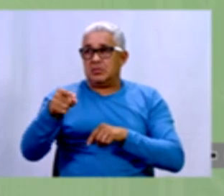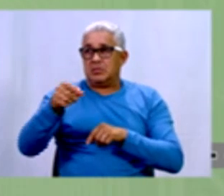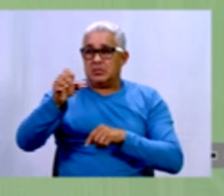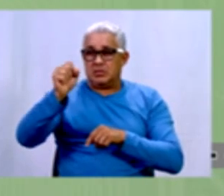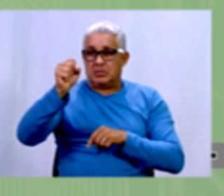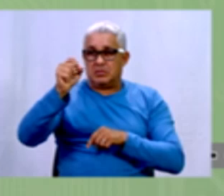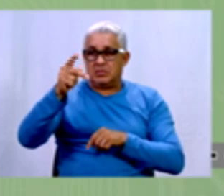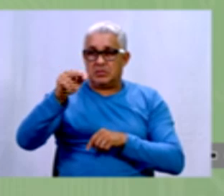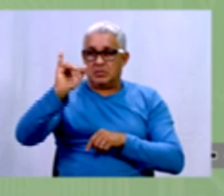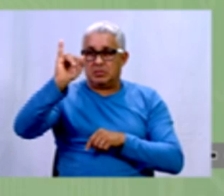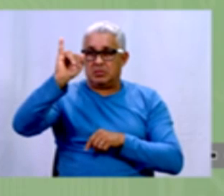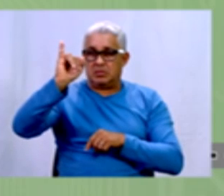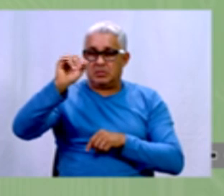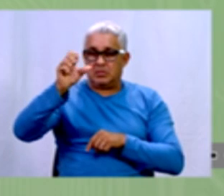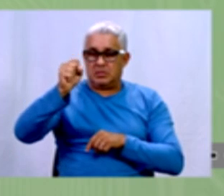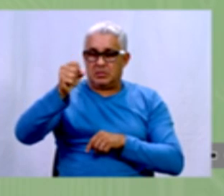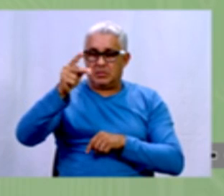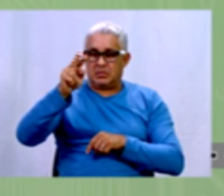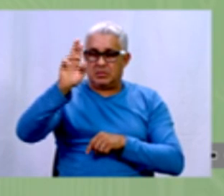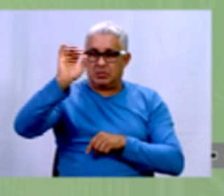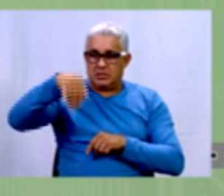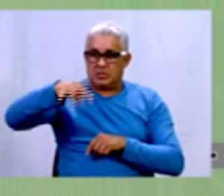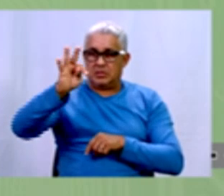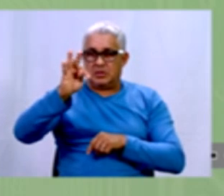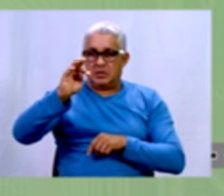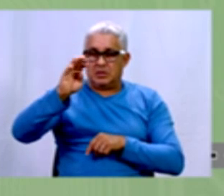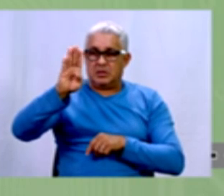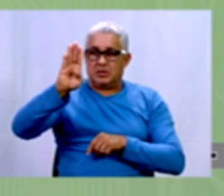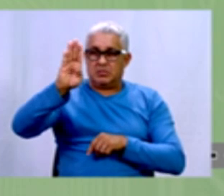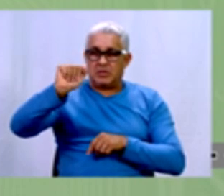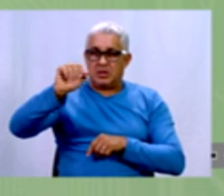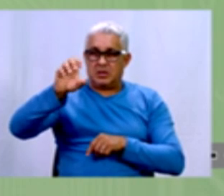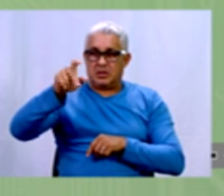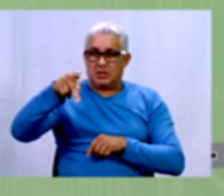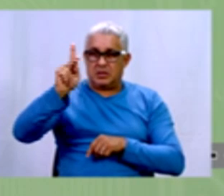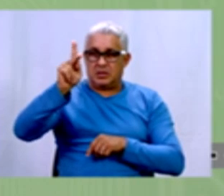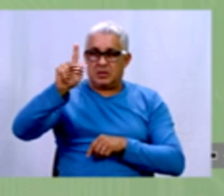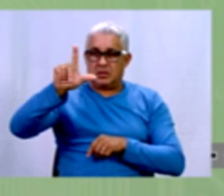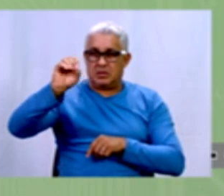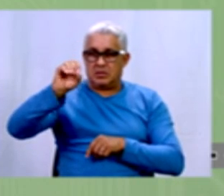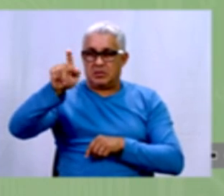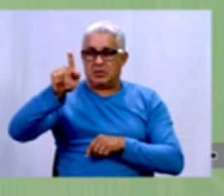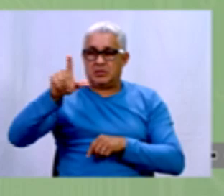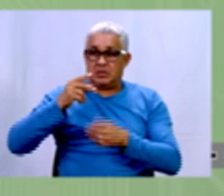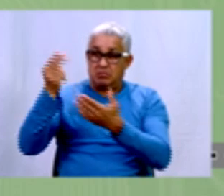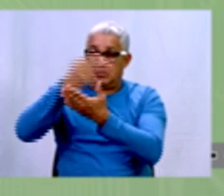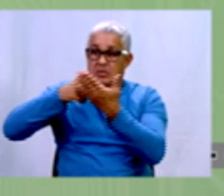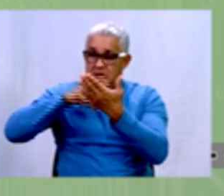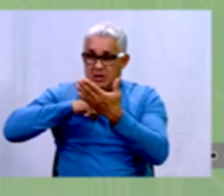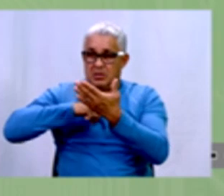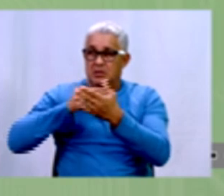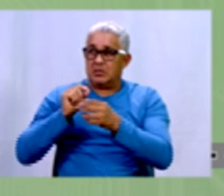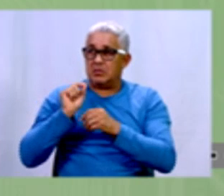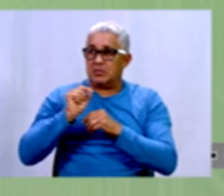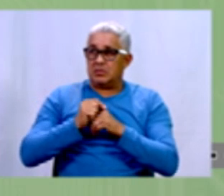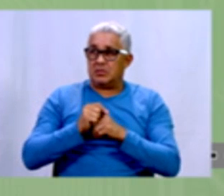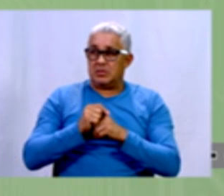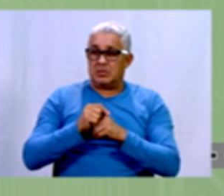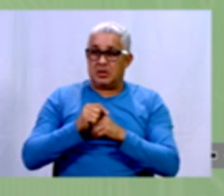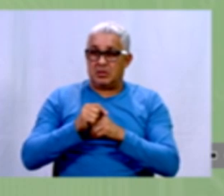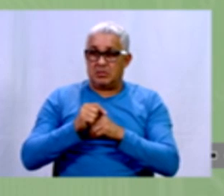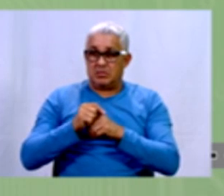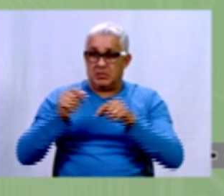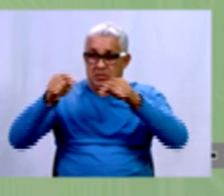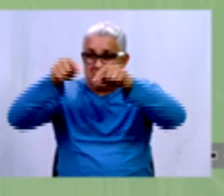Backlog, que são as atividades, essas aqui, vejam que no próprio desenho podemos verificar, ó, que é uma caixa